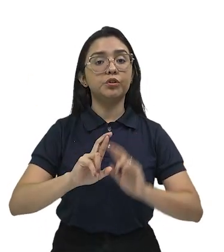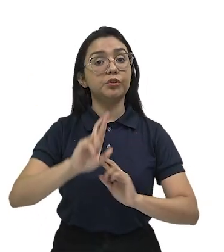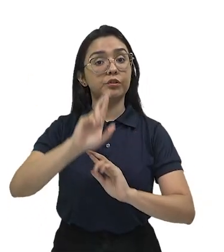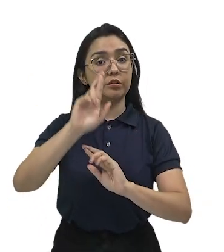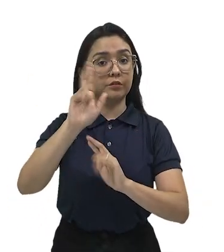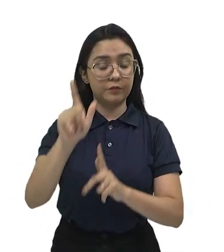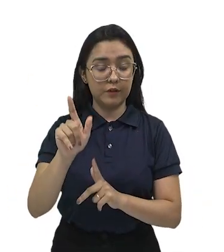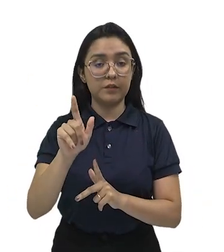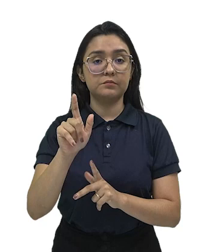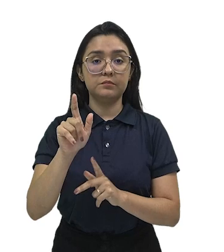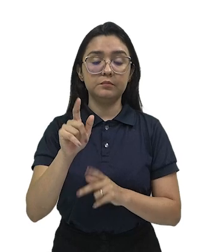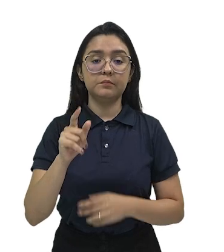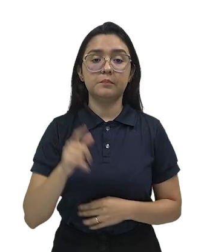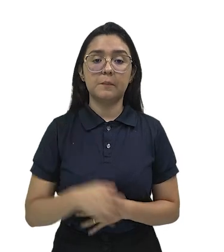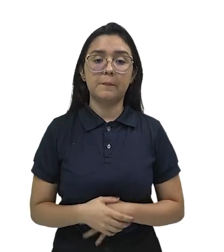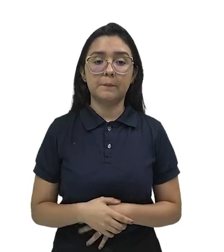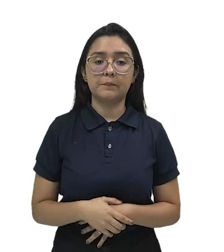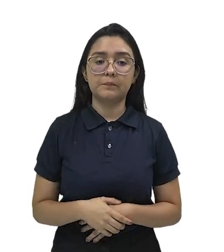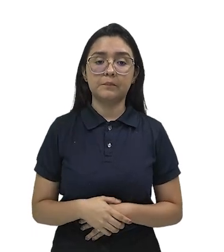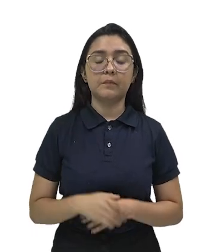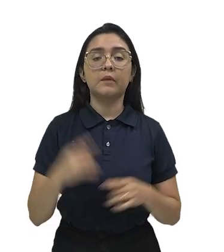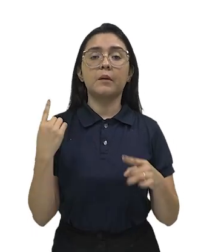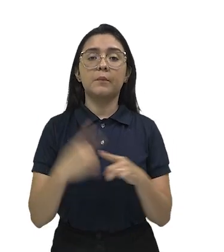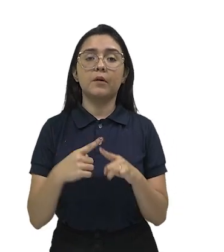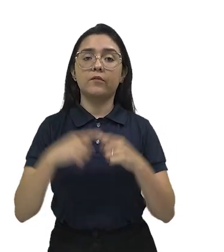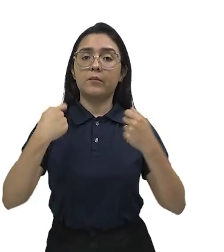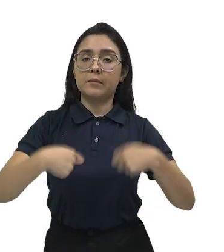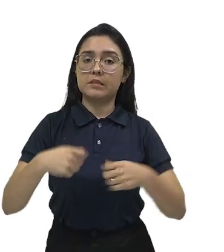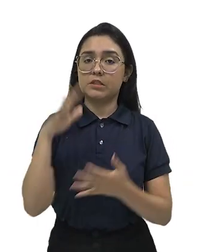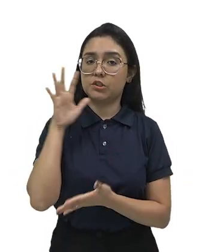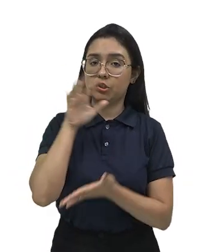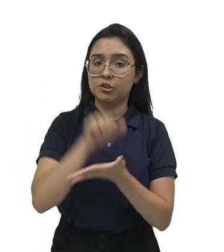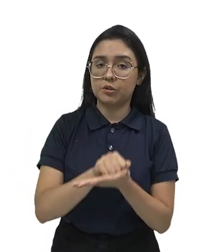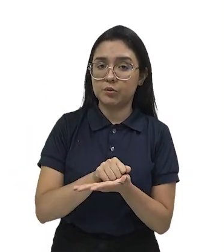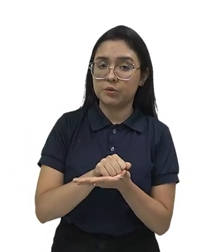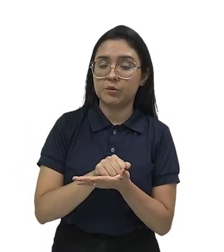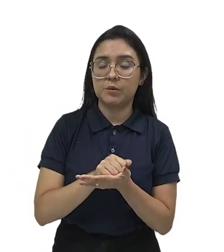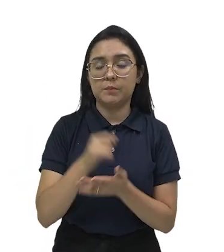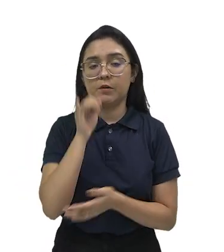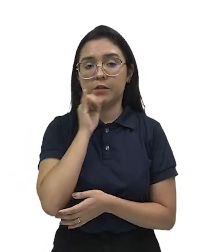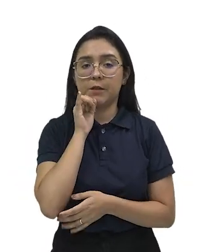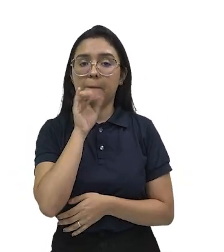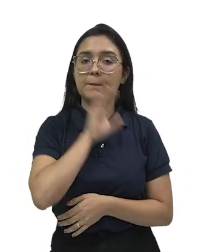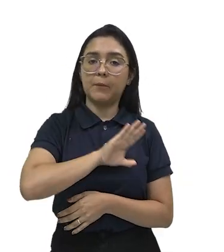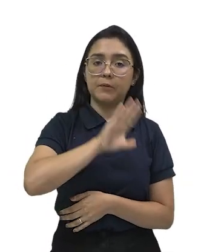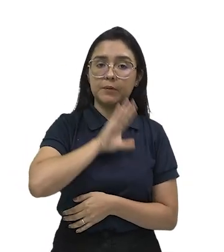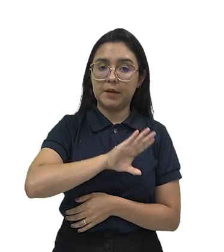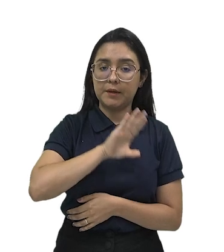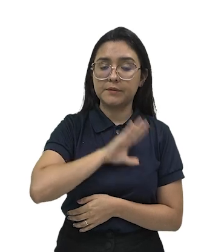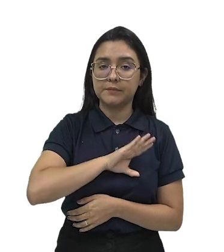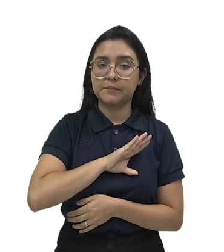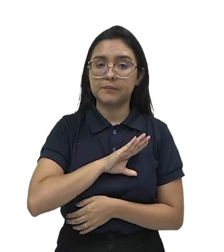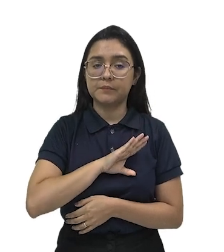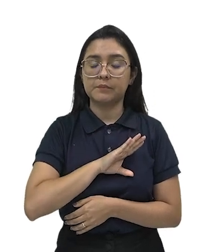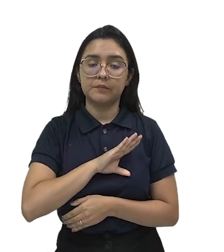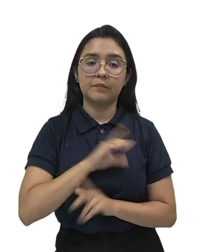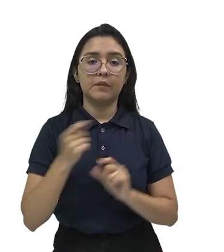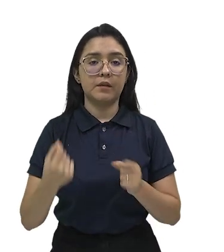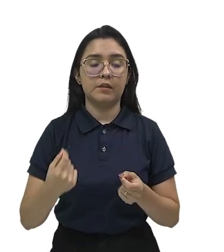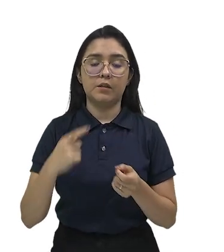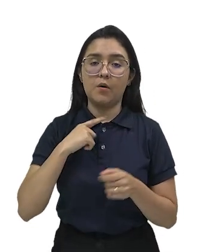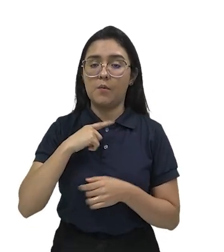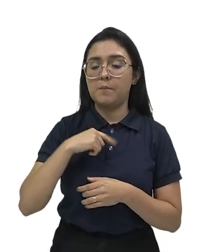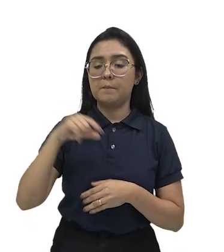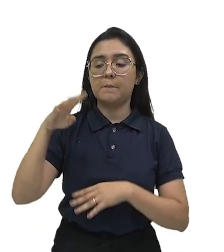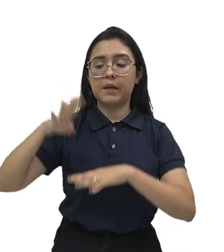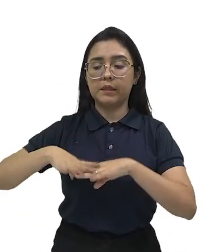Por quê? Ela vai precisar se inscrever, se ela se inscrever em língua portuguesa, já descarta a matemática.